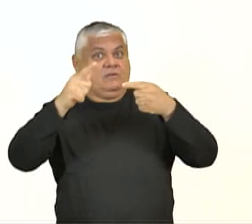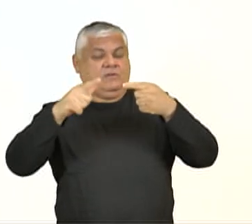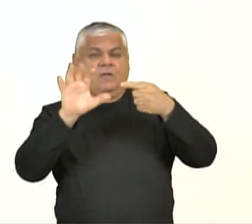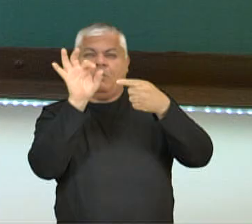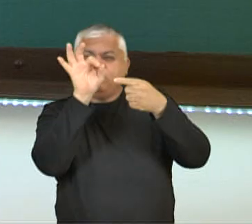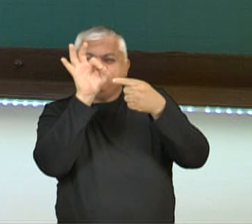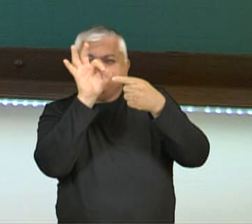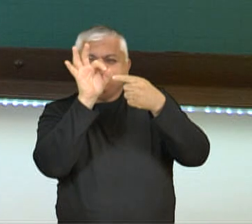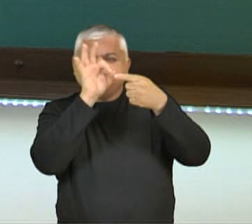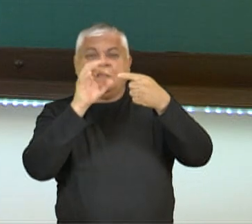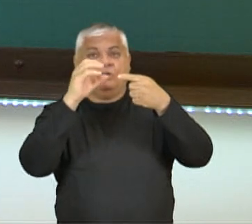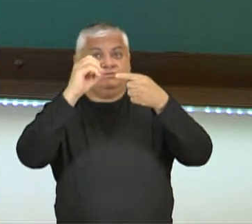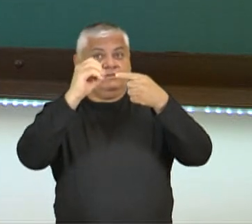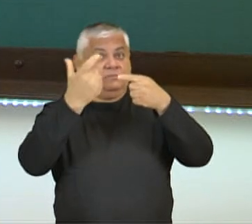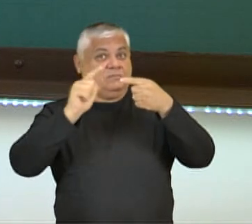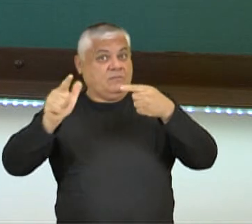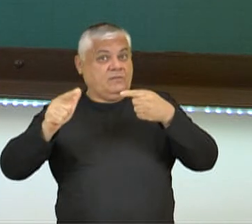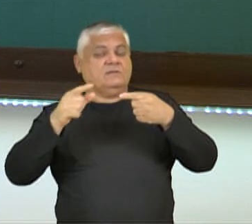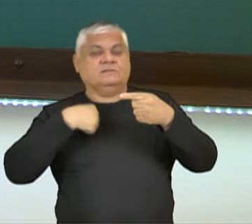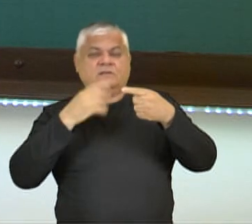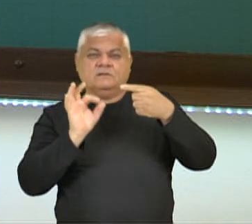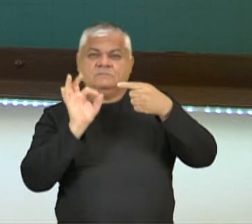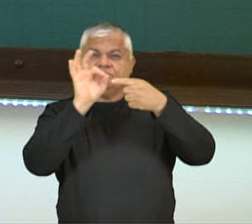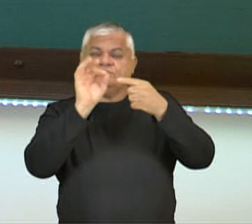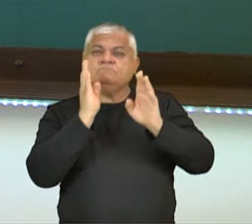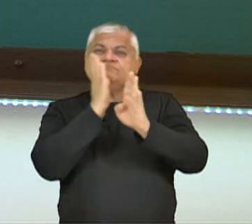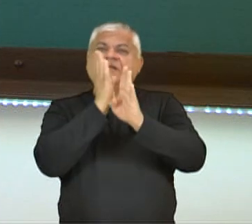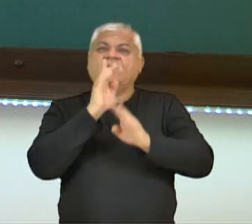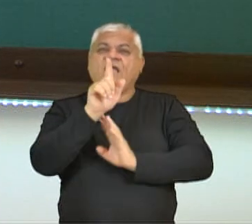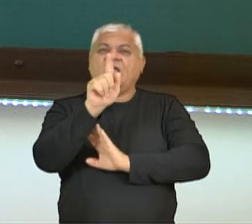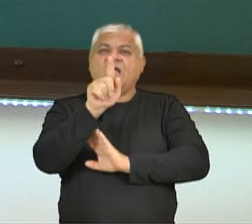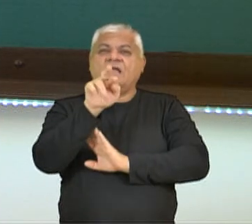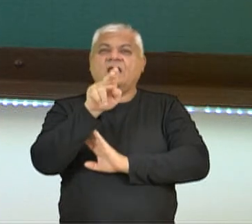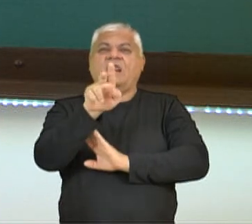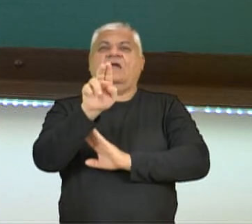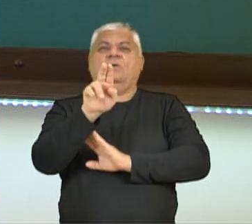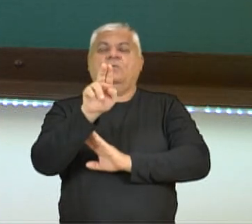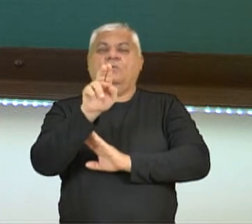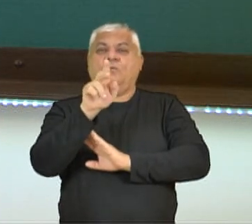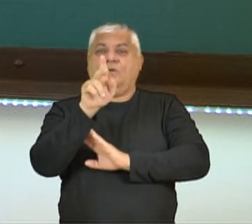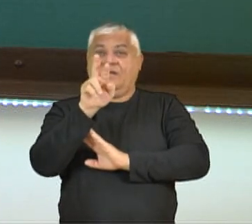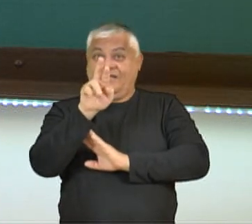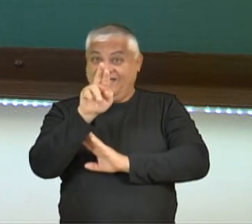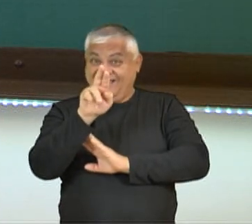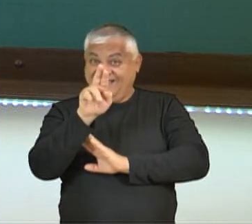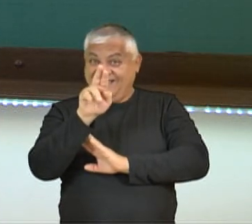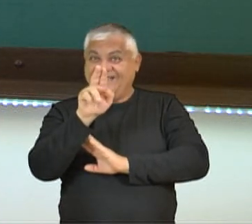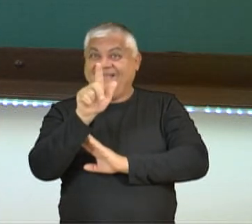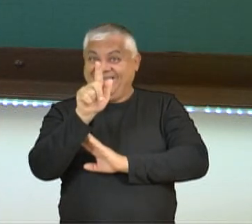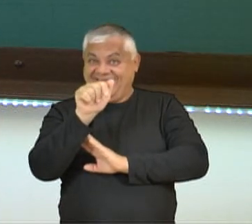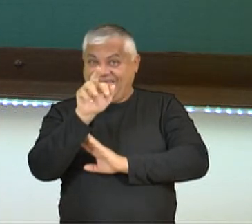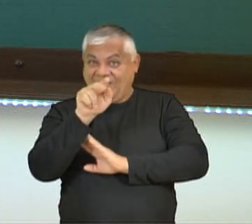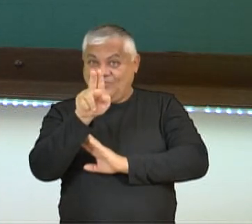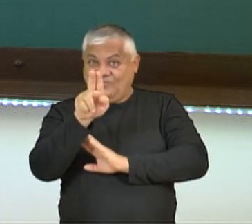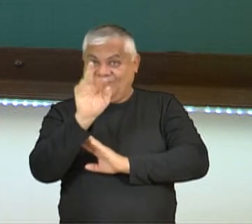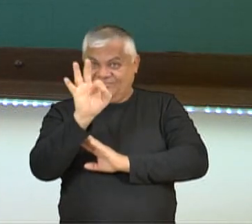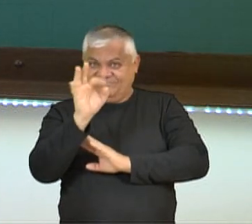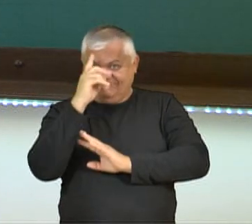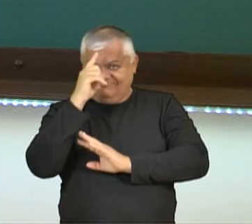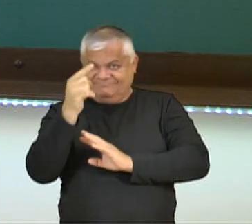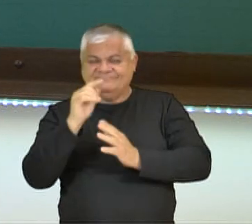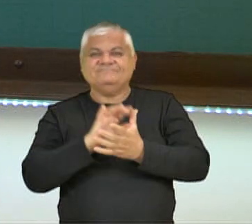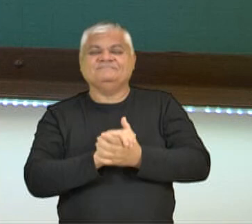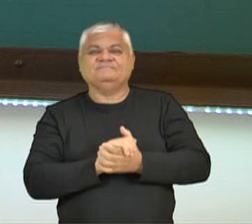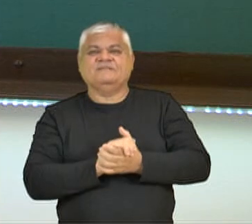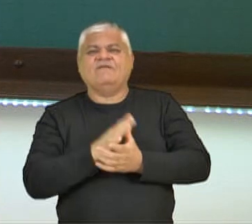Uma bolinha pequenininha aqui. Essa bolinha simboliza que é grau, que estamos falando de grau. Ok?